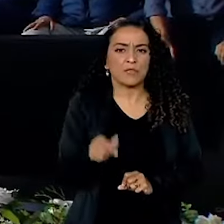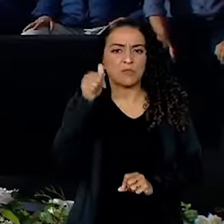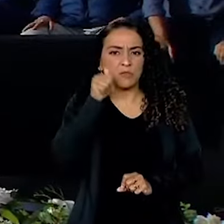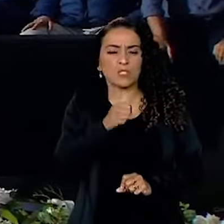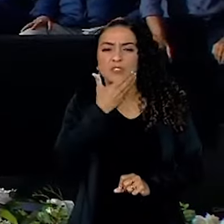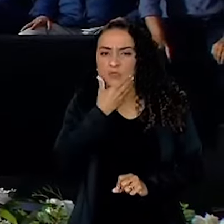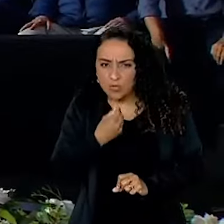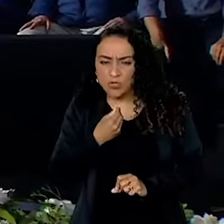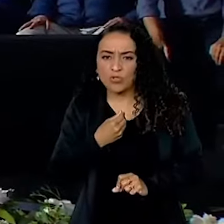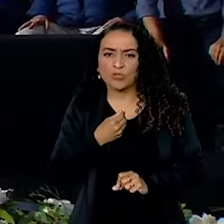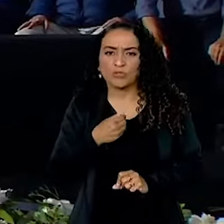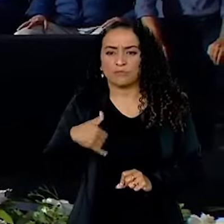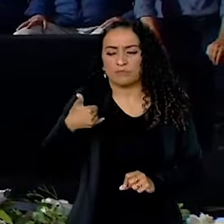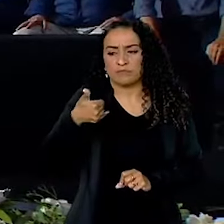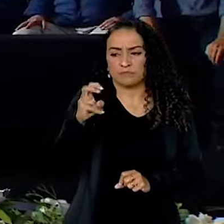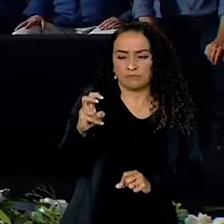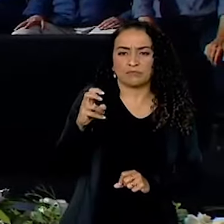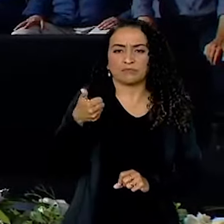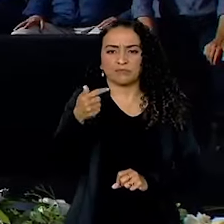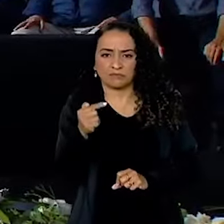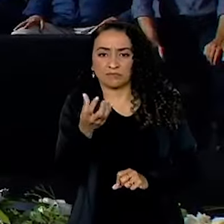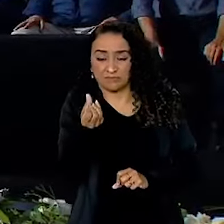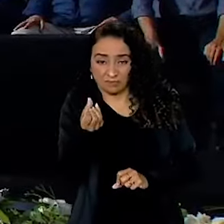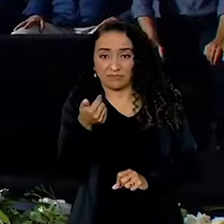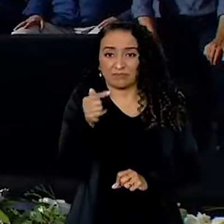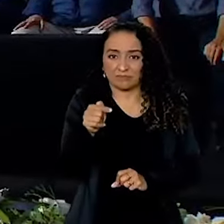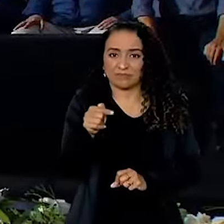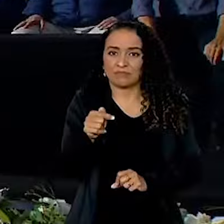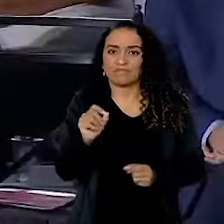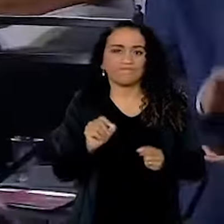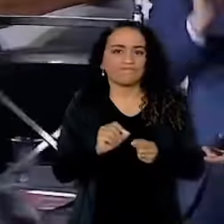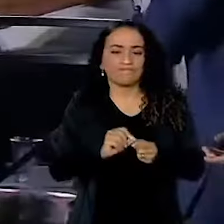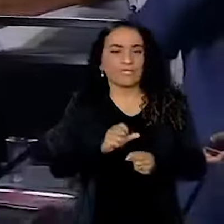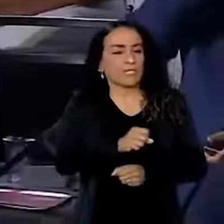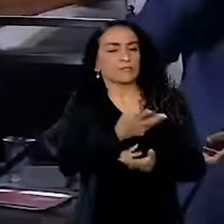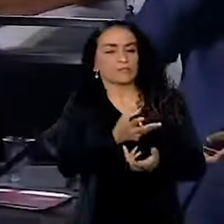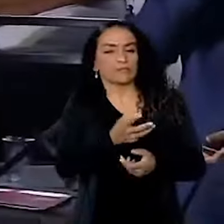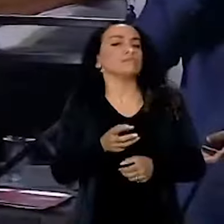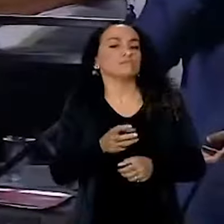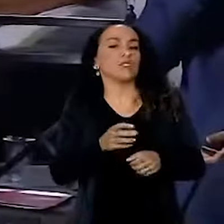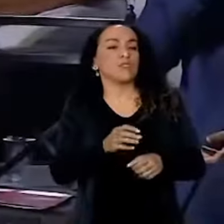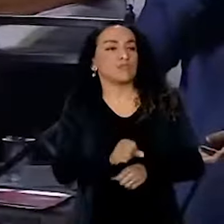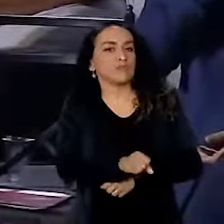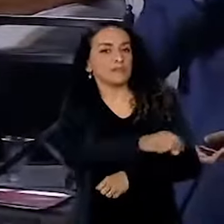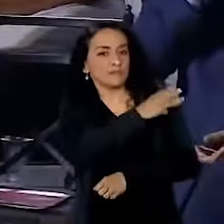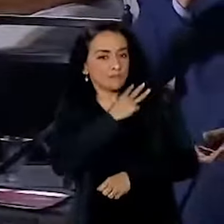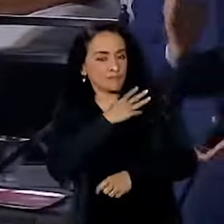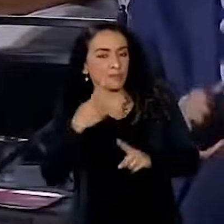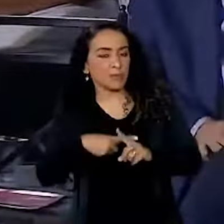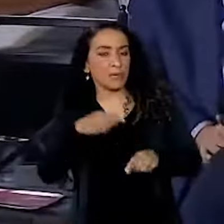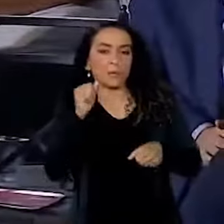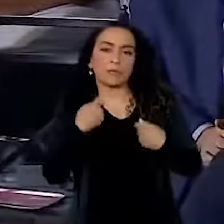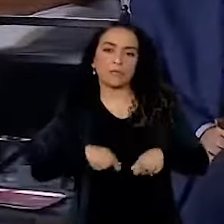meninas e meninos de 15, 16, 17 anos não faz o ensino técnico, o ensino médio, porque tem que